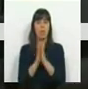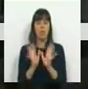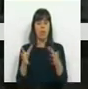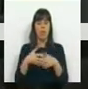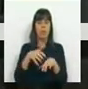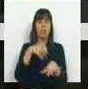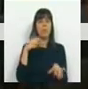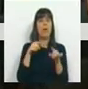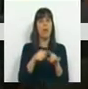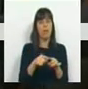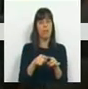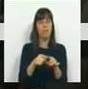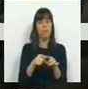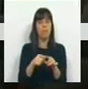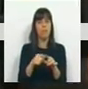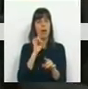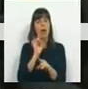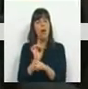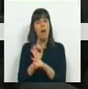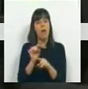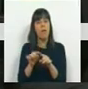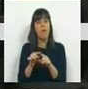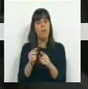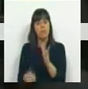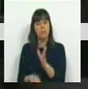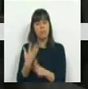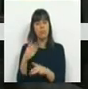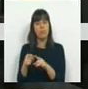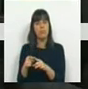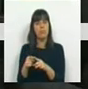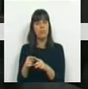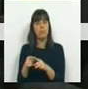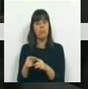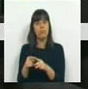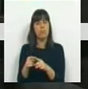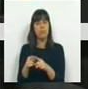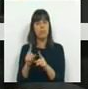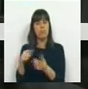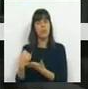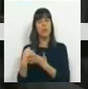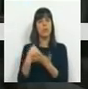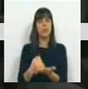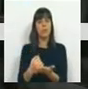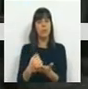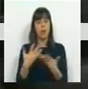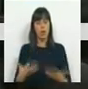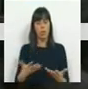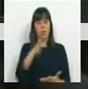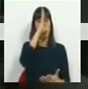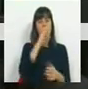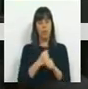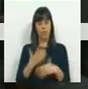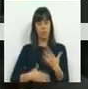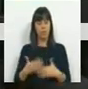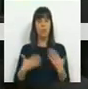grupos parlamentares e designadamente aqueles que constituem o suporte do atual governo